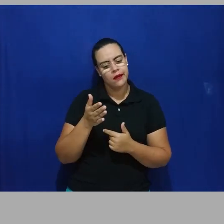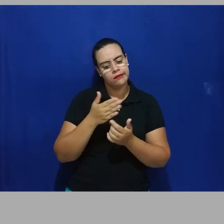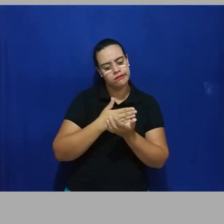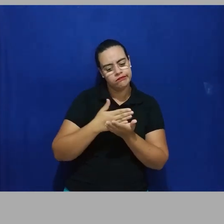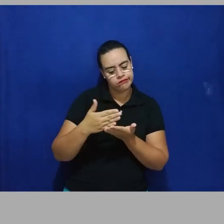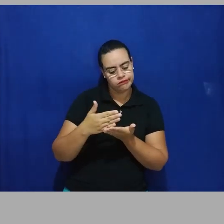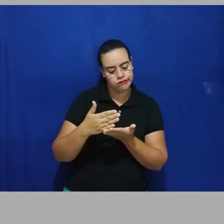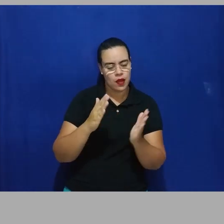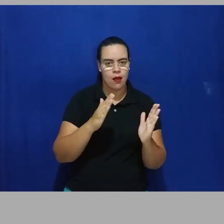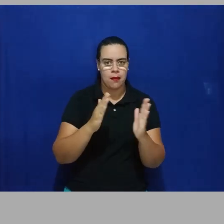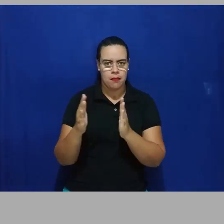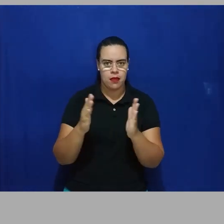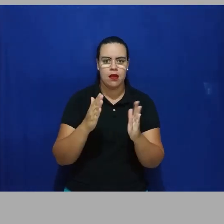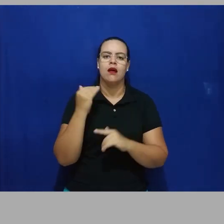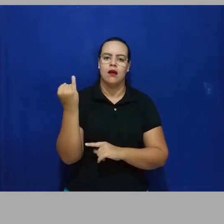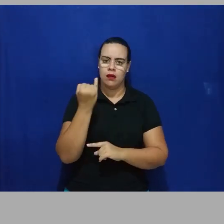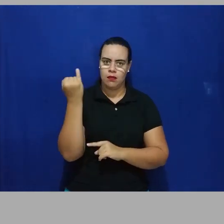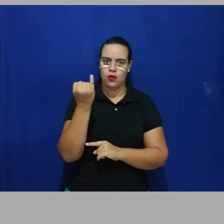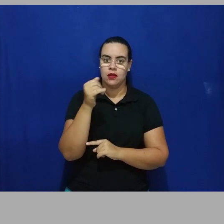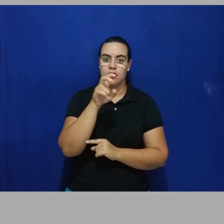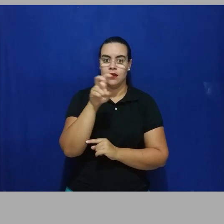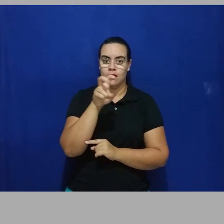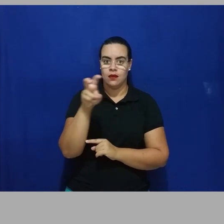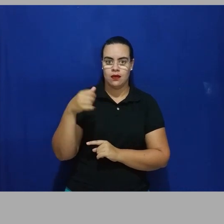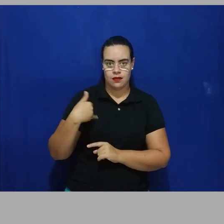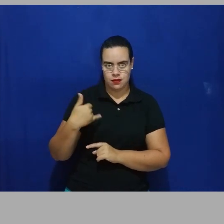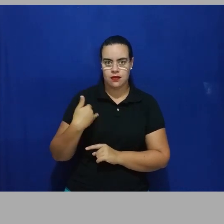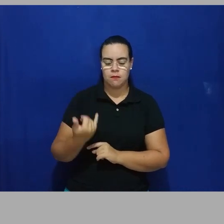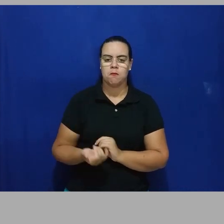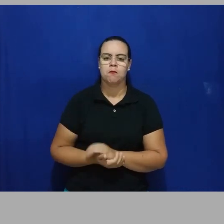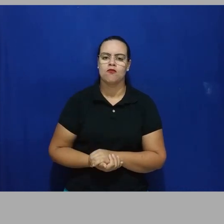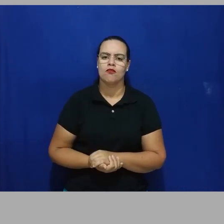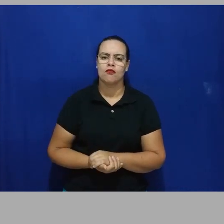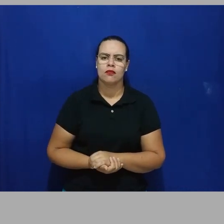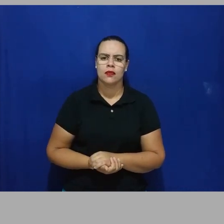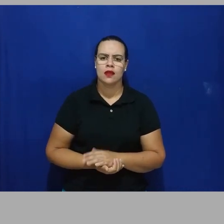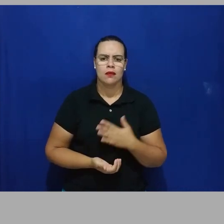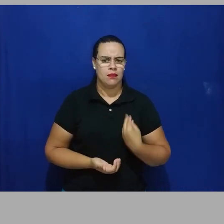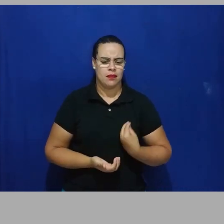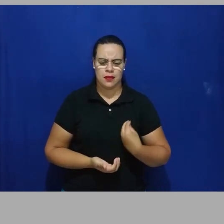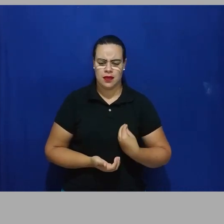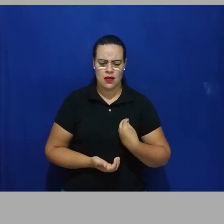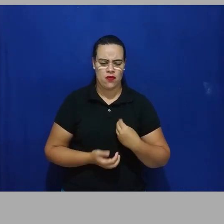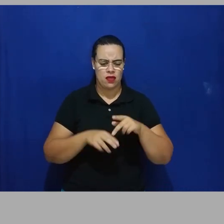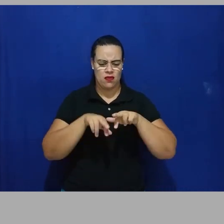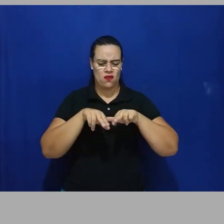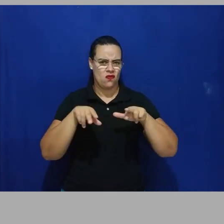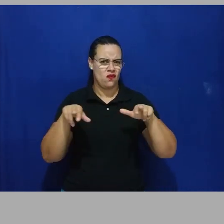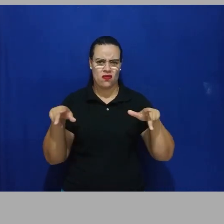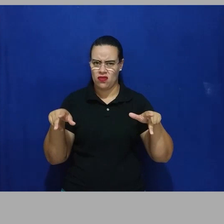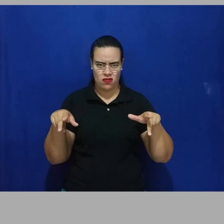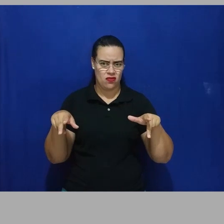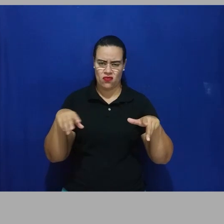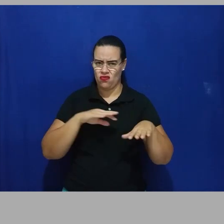idade que já entra numa fase importante com 55 anos de idade. Vivi toda a minha